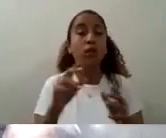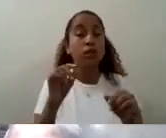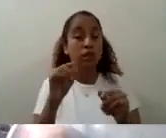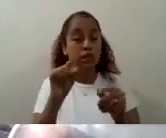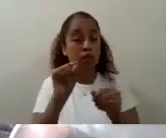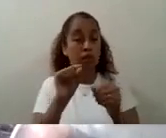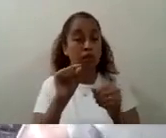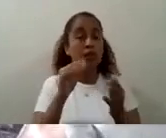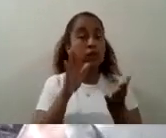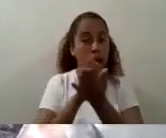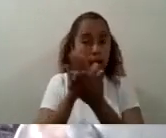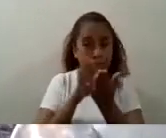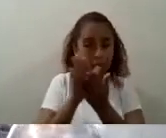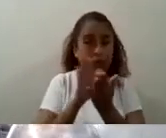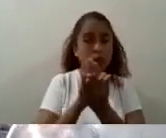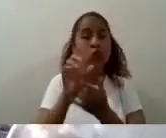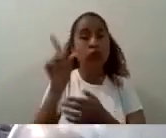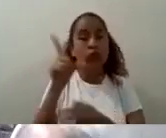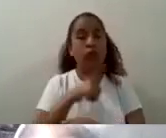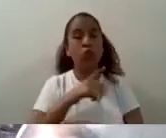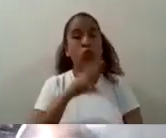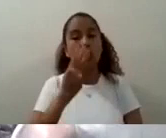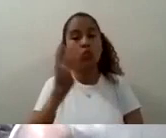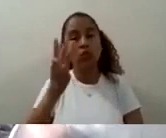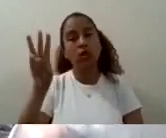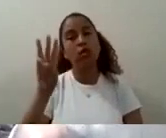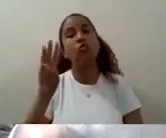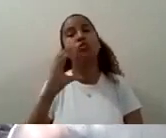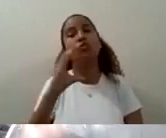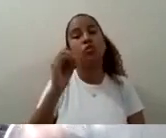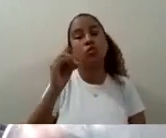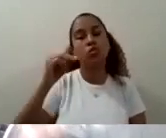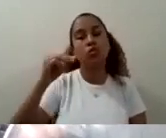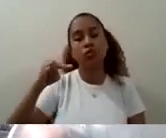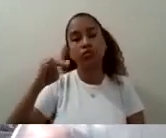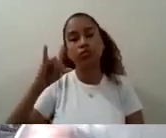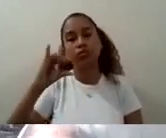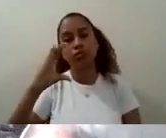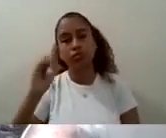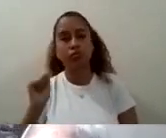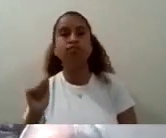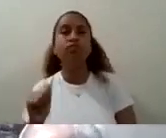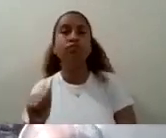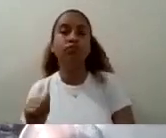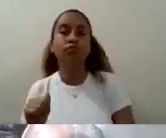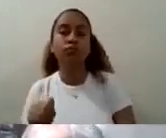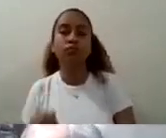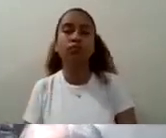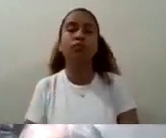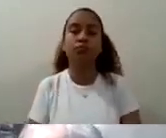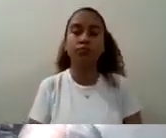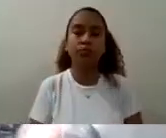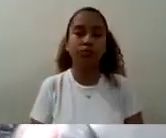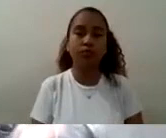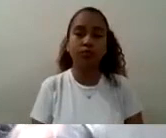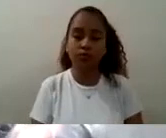site do CONIC e da CFE. E, por fim, teremos várias músicas que estarão disponíveis nas